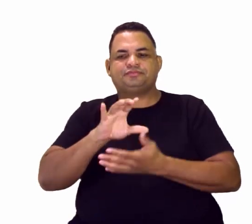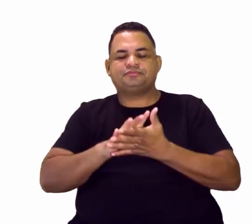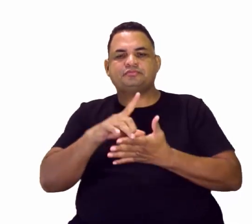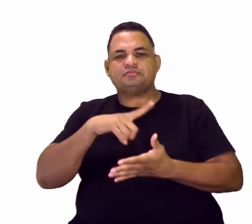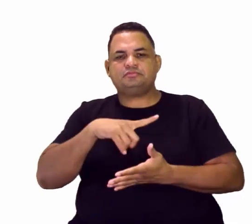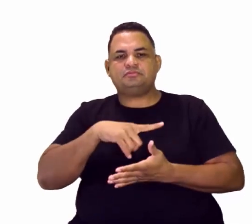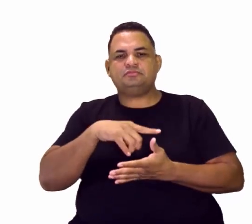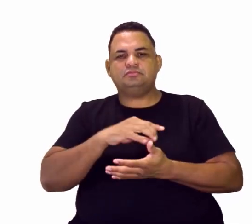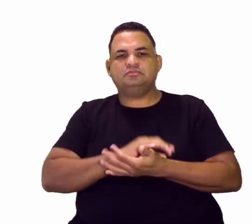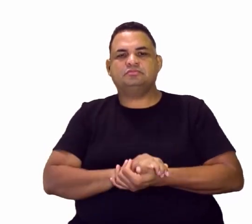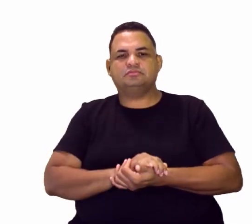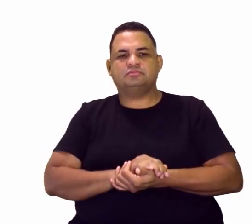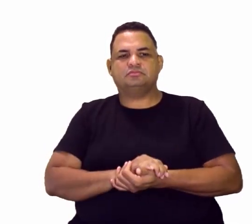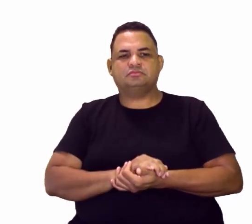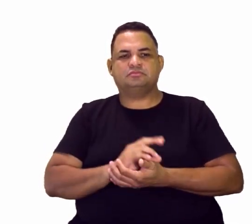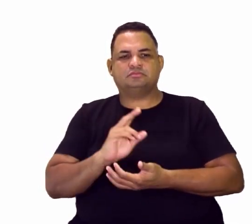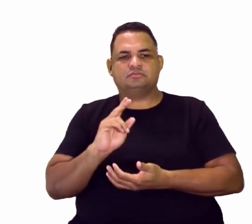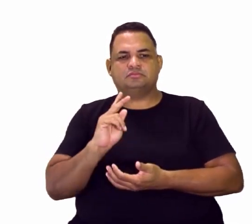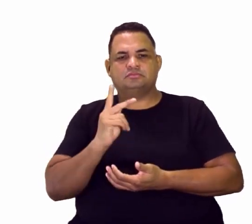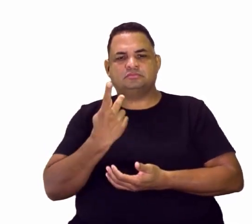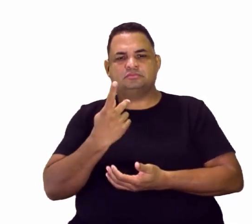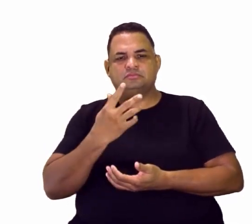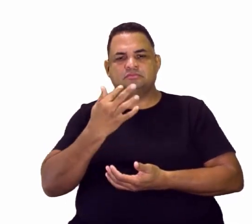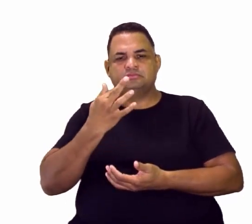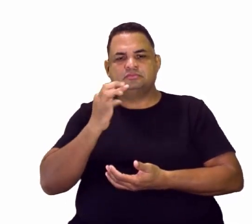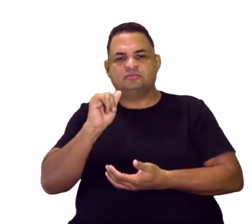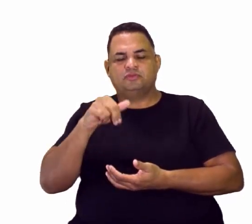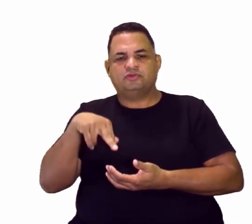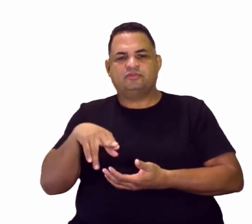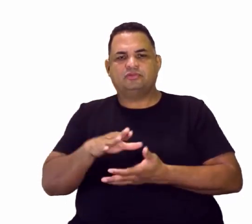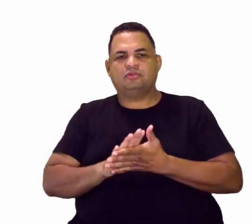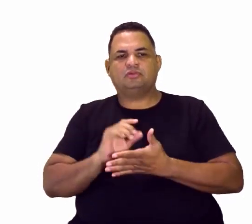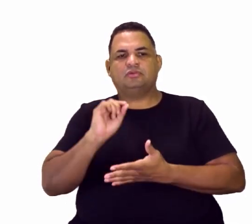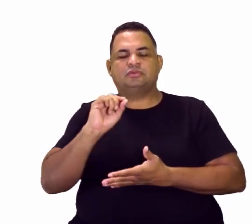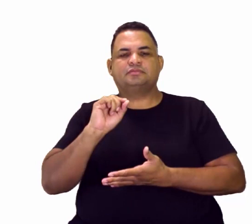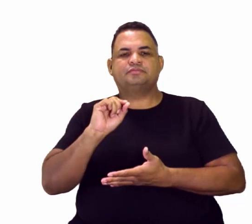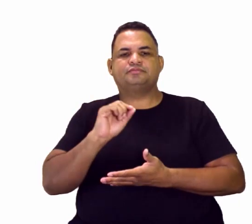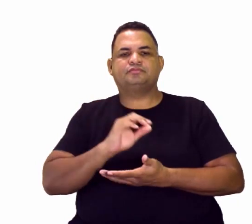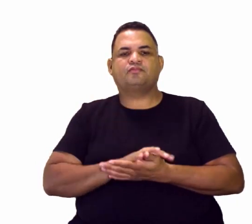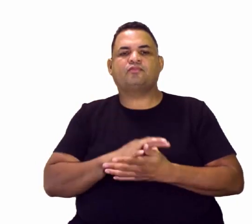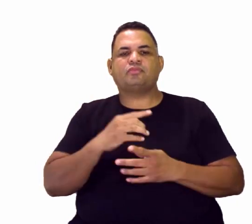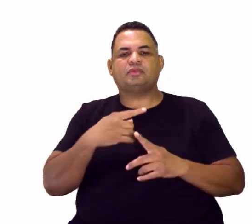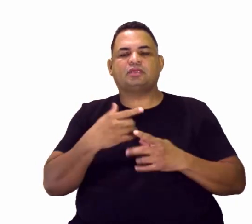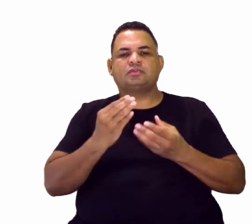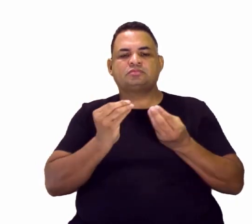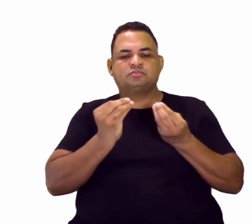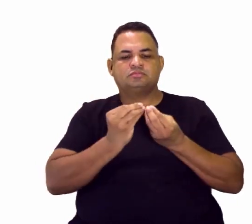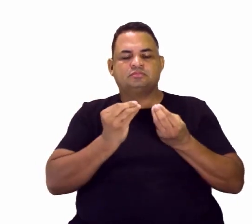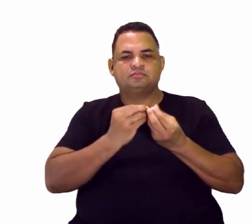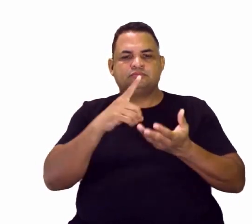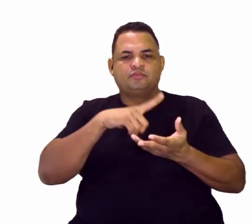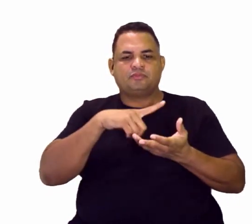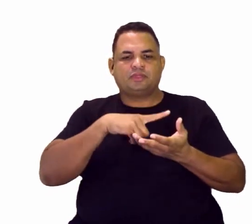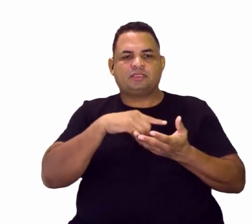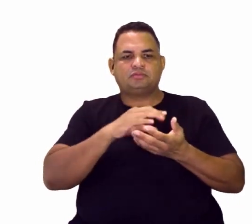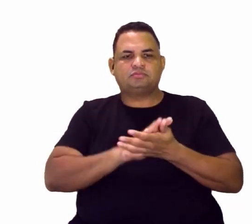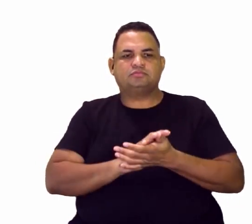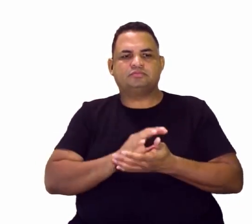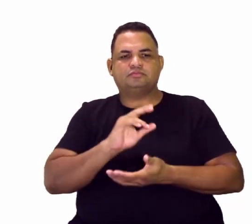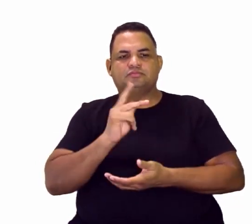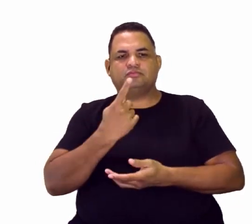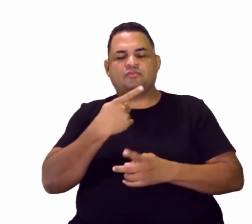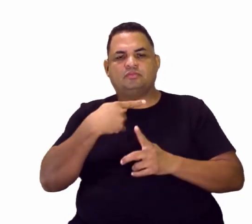H-FON. É o H-FON, professora, que eu quero falar. O H-FON. H-FON por quê? Na molécula que tiver H com